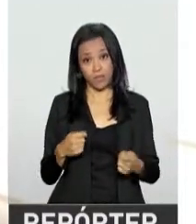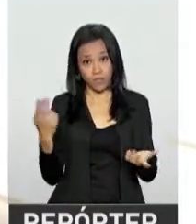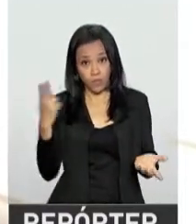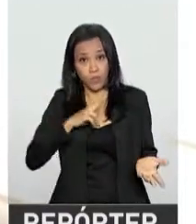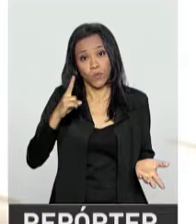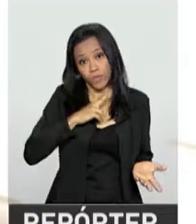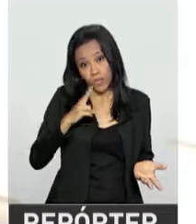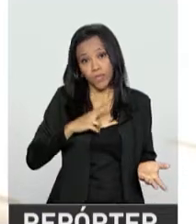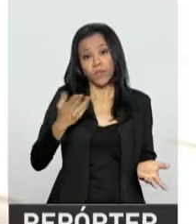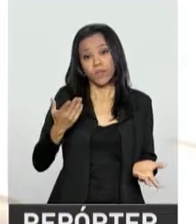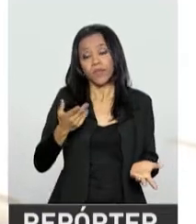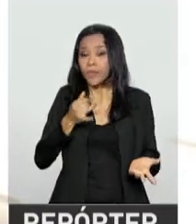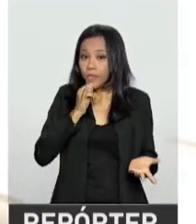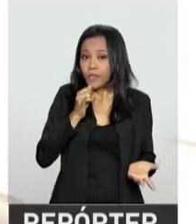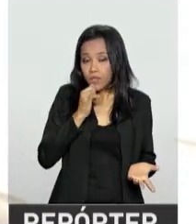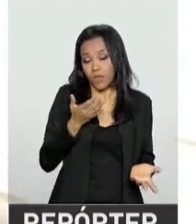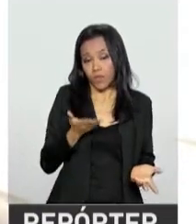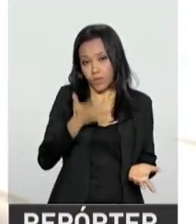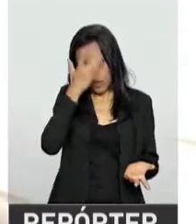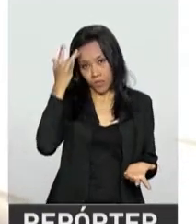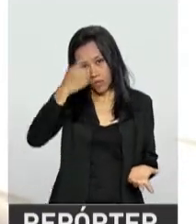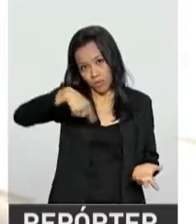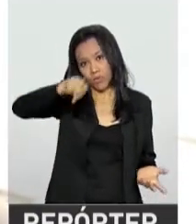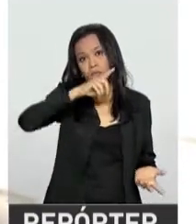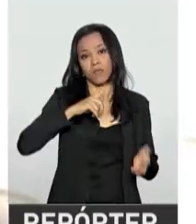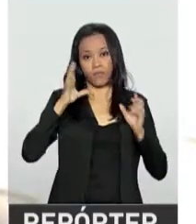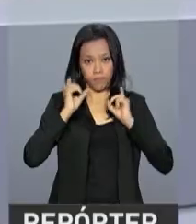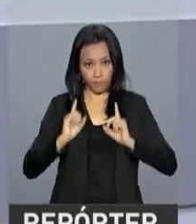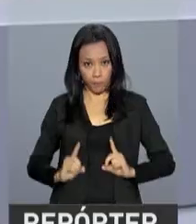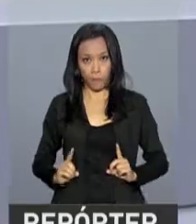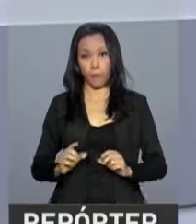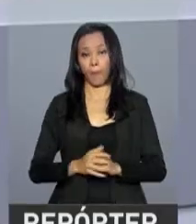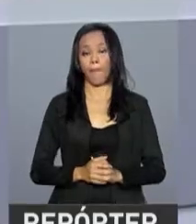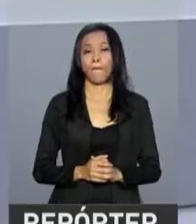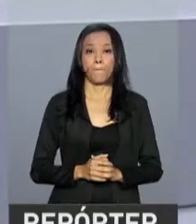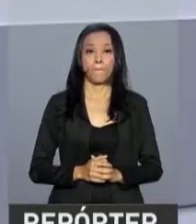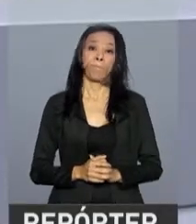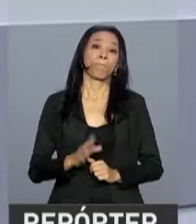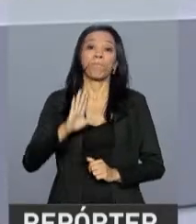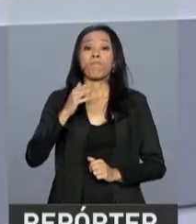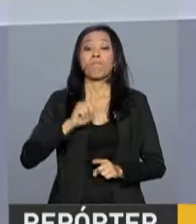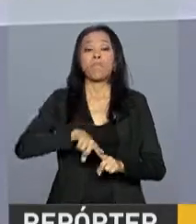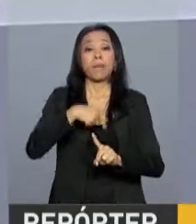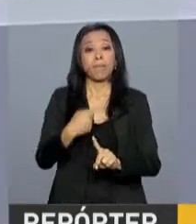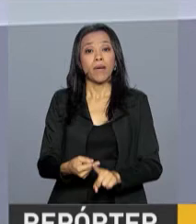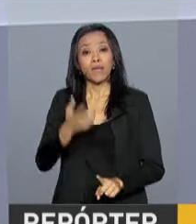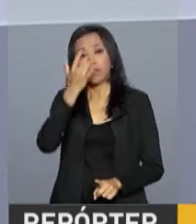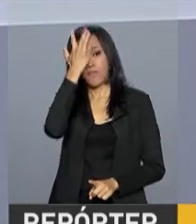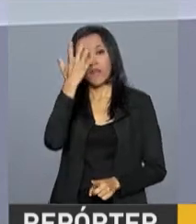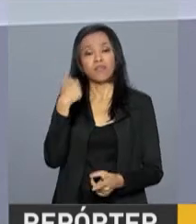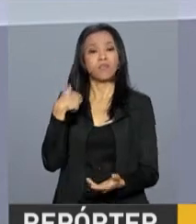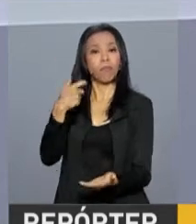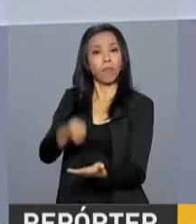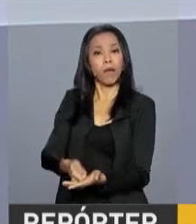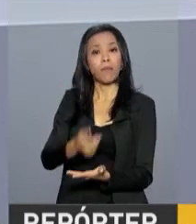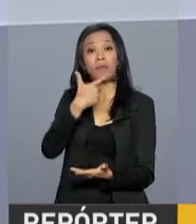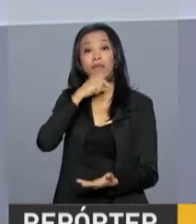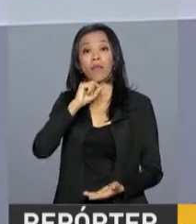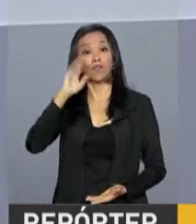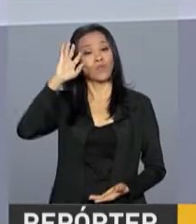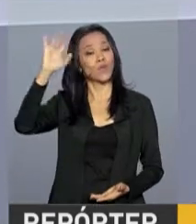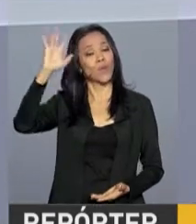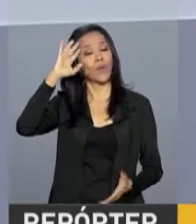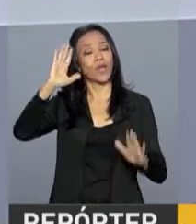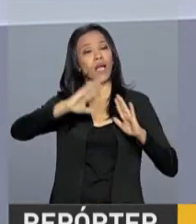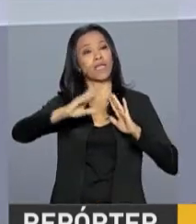como é o caso que eu acabei de mencionar mais facilidade no pagamento para quem sonha com a casa